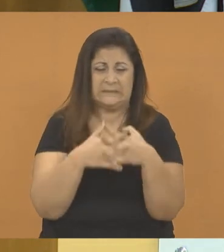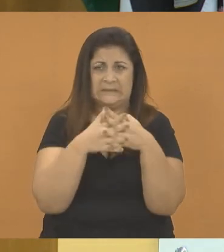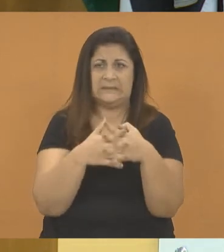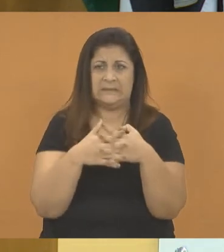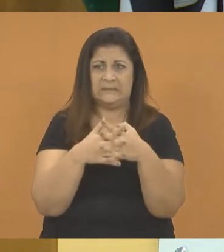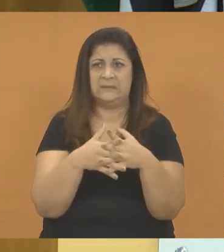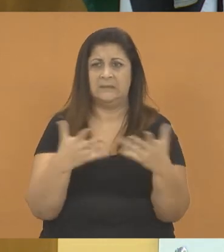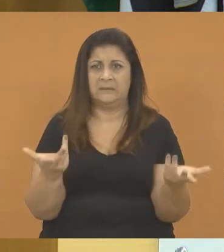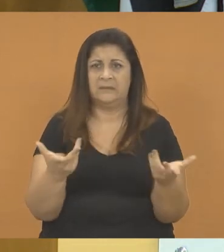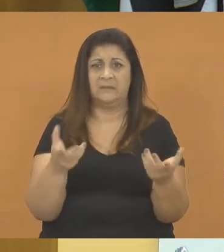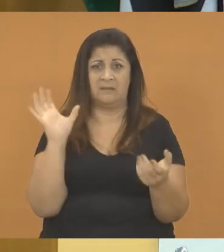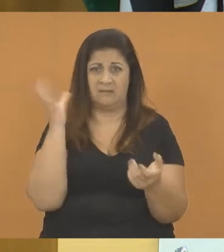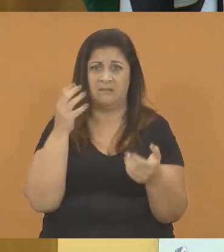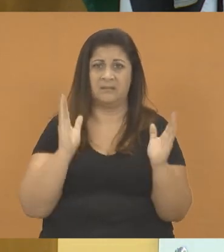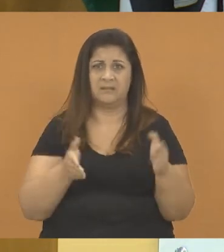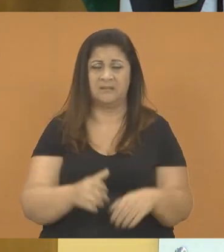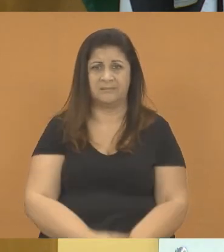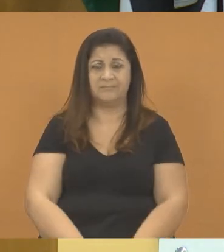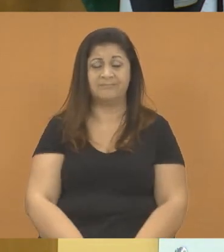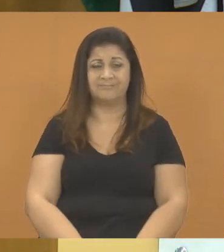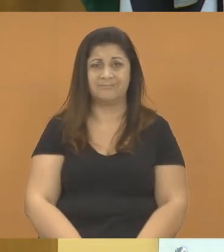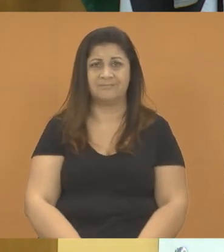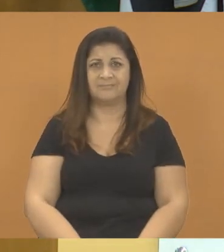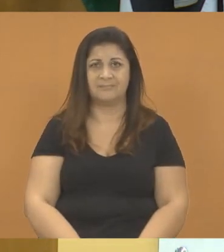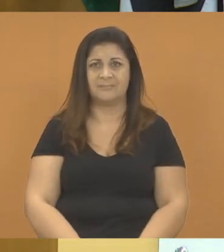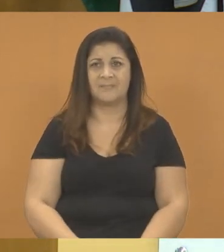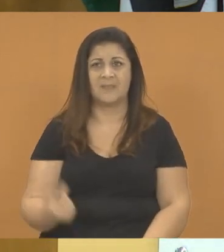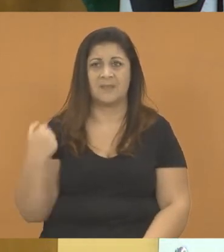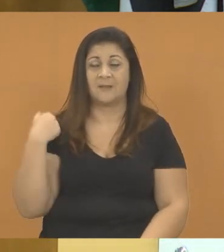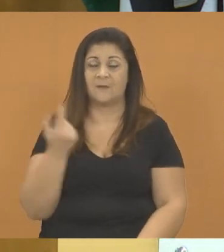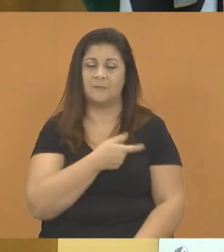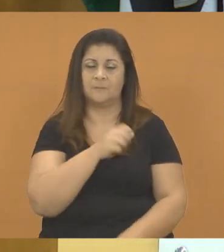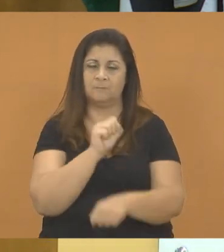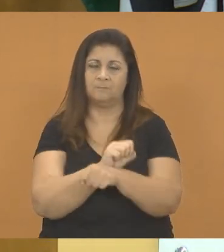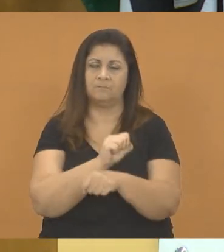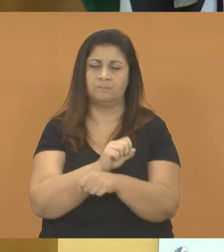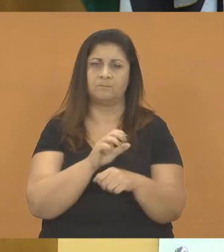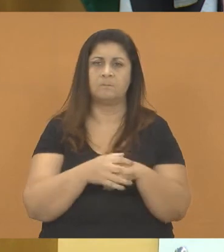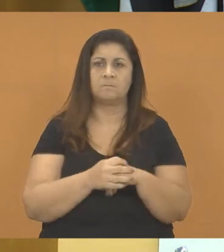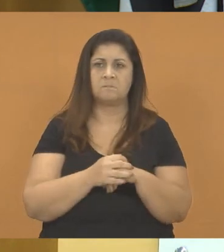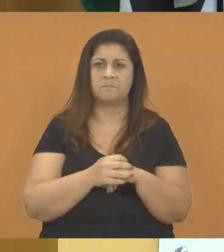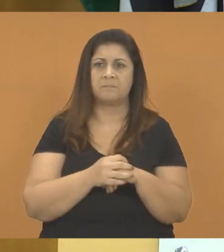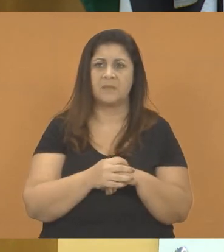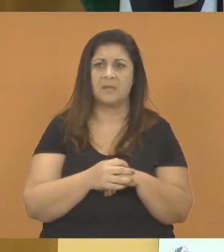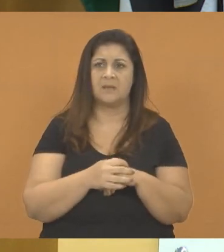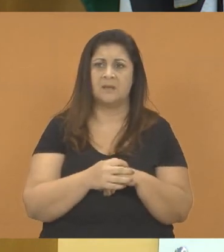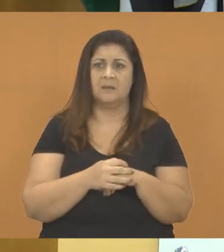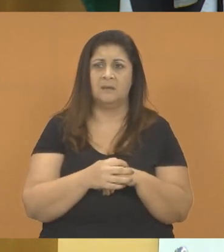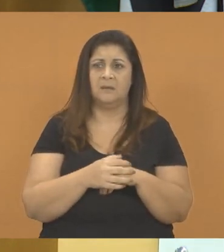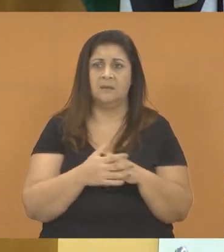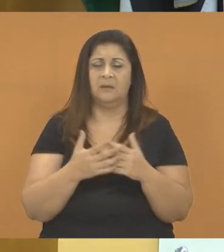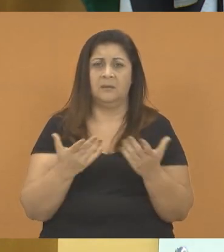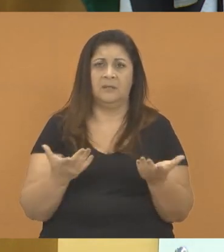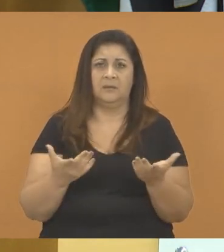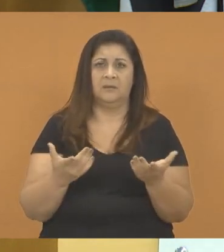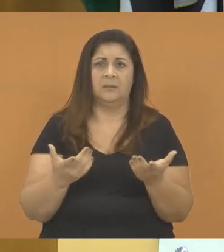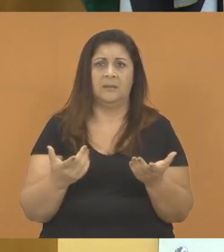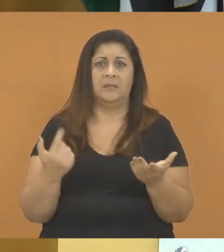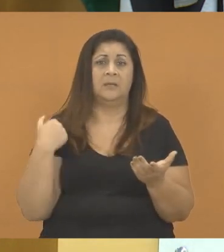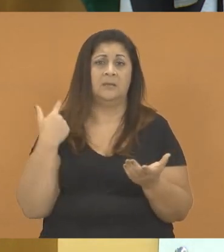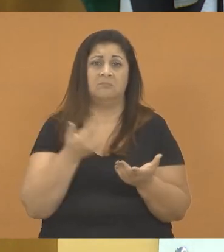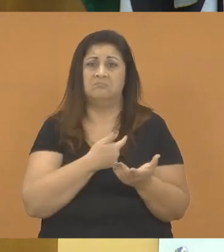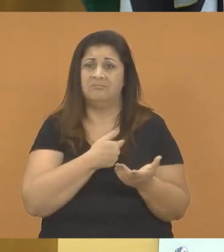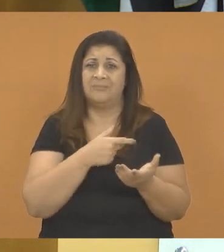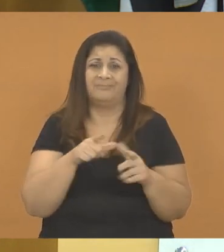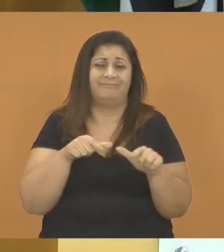estrada velha como acontece hoje então é a gente espera que a população a gente não tem essa vaidade nós somos um agente público